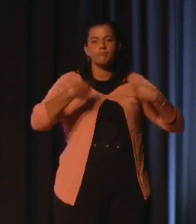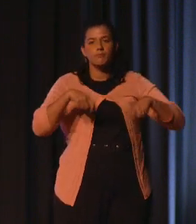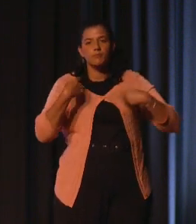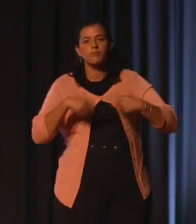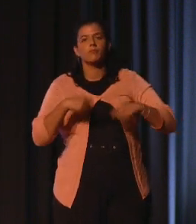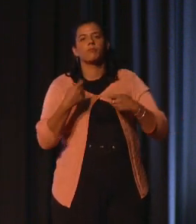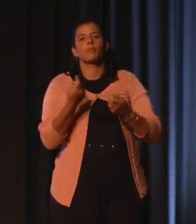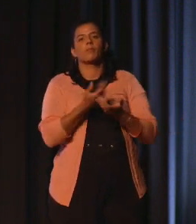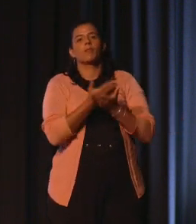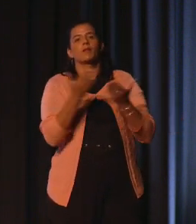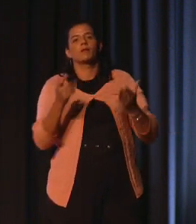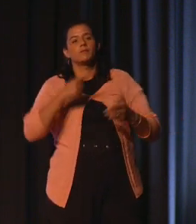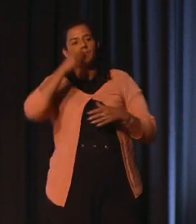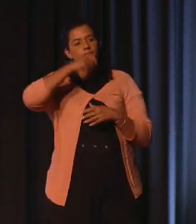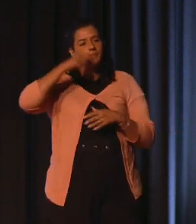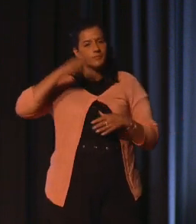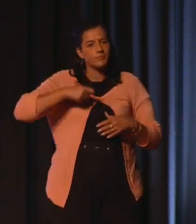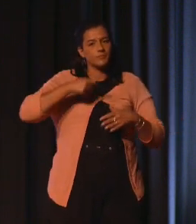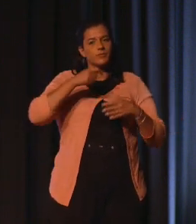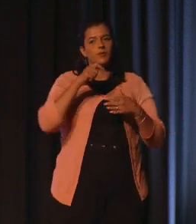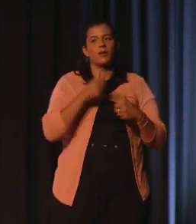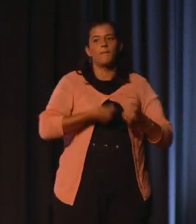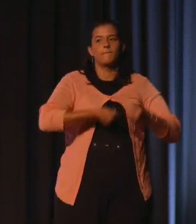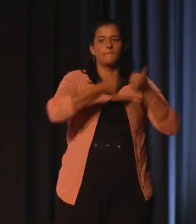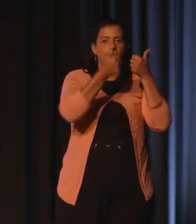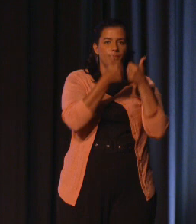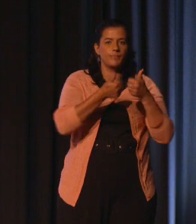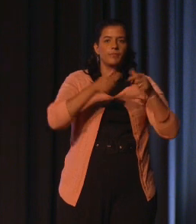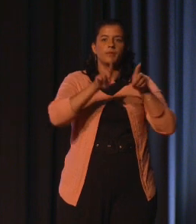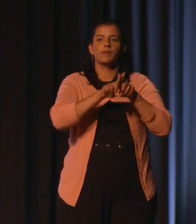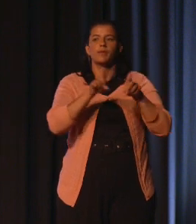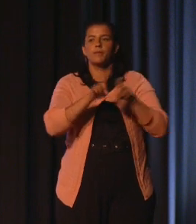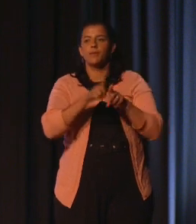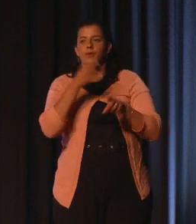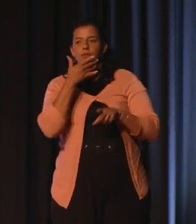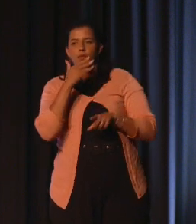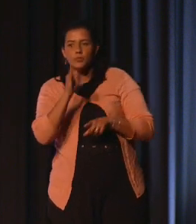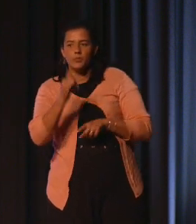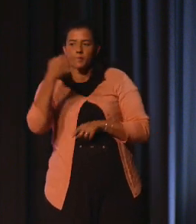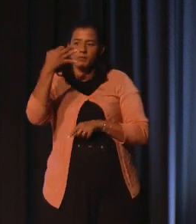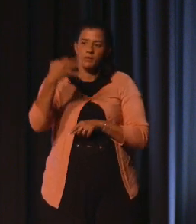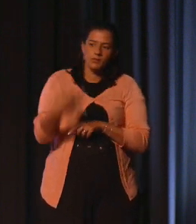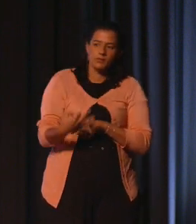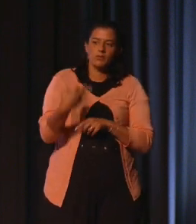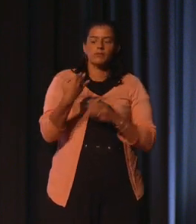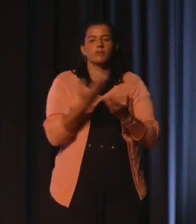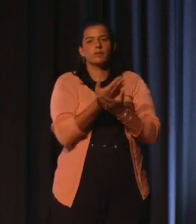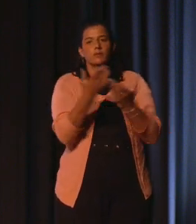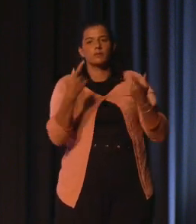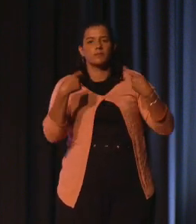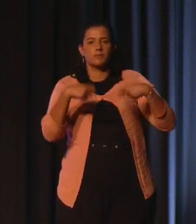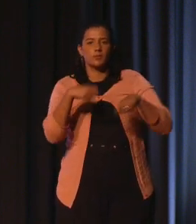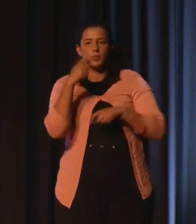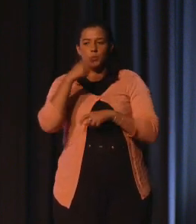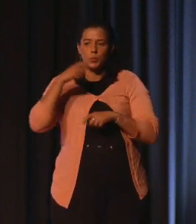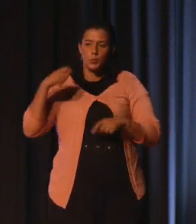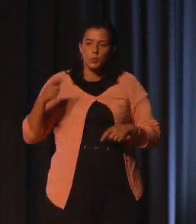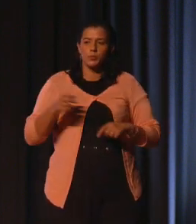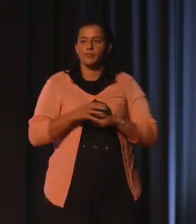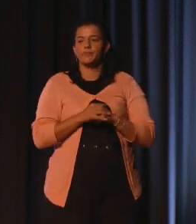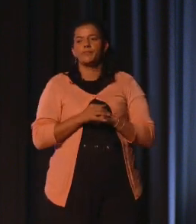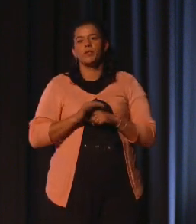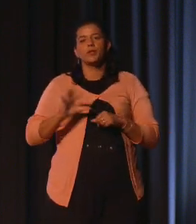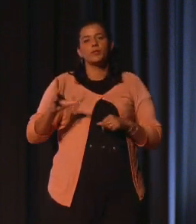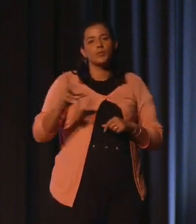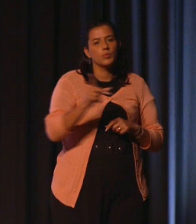de continuar escovando adequadamente os dentes, que os pais estão certos de que ele tem que escovar os dentes, mas isso é